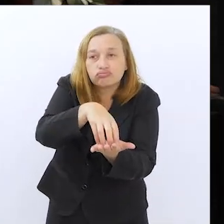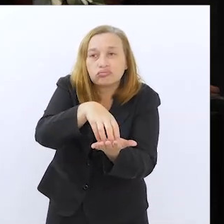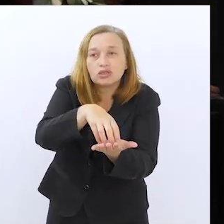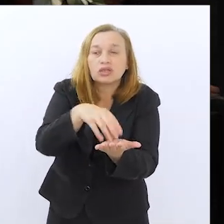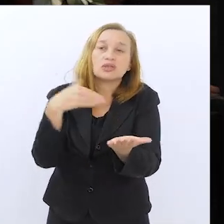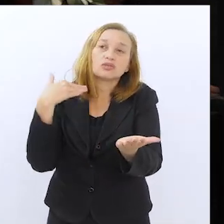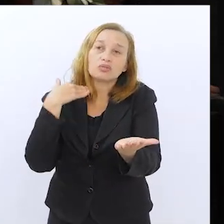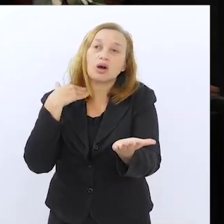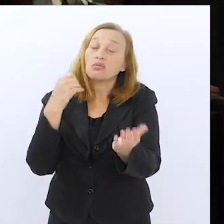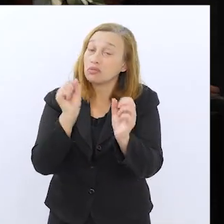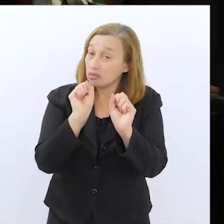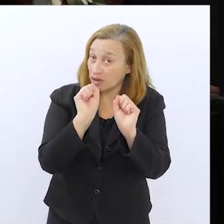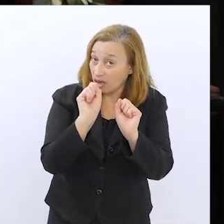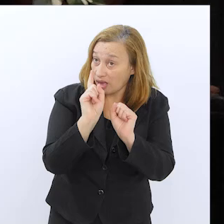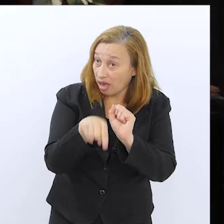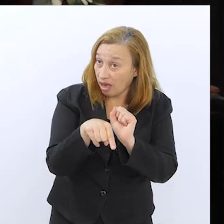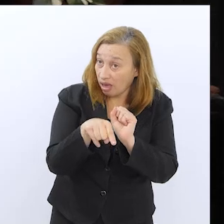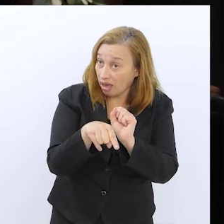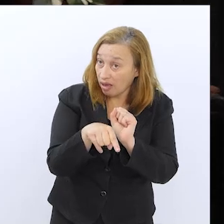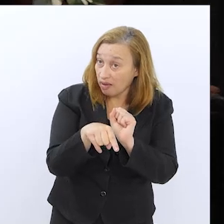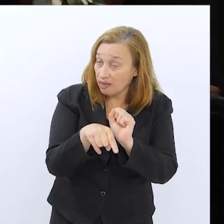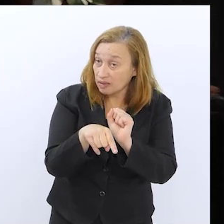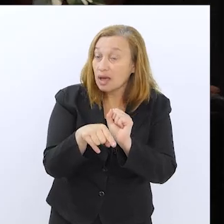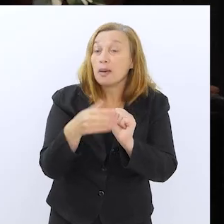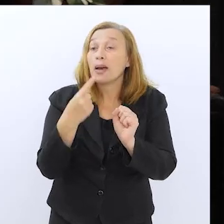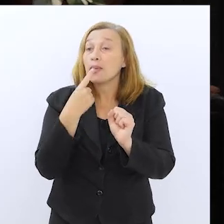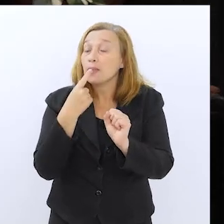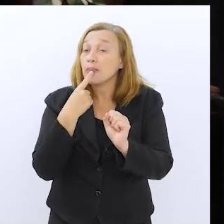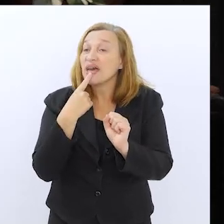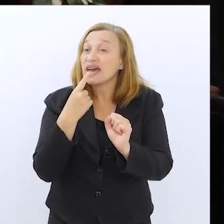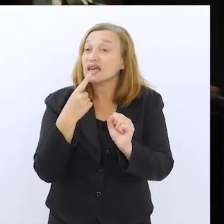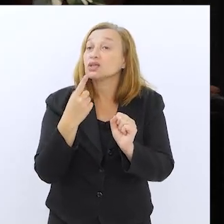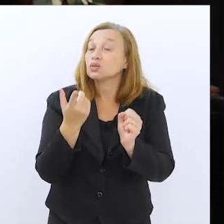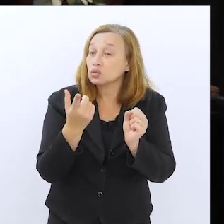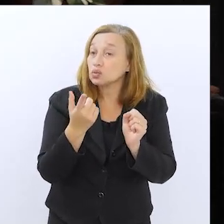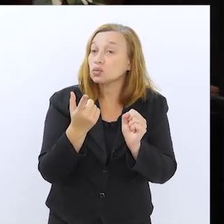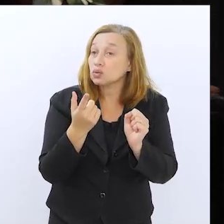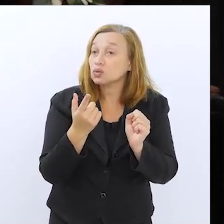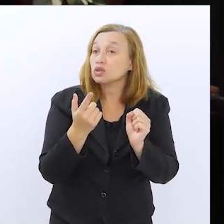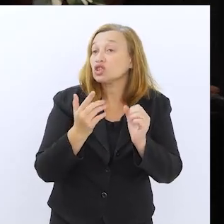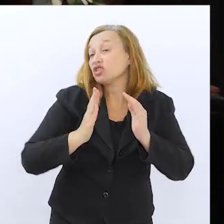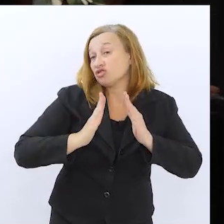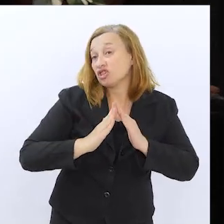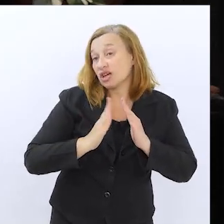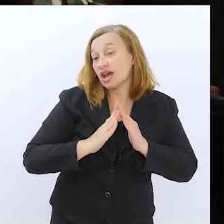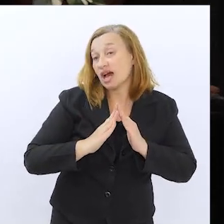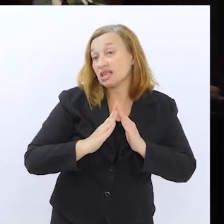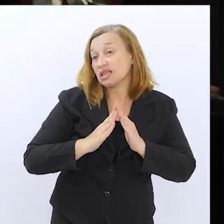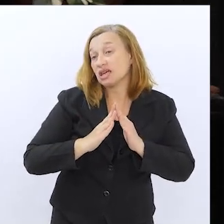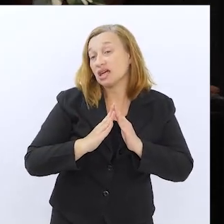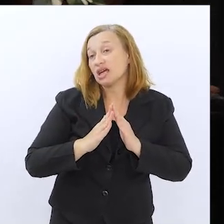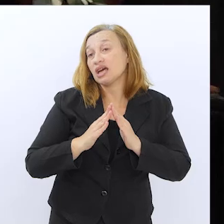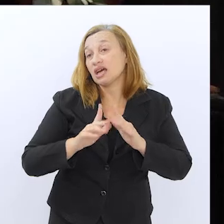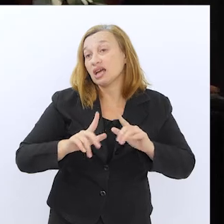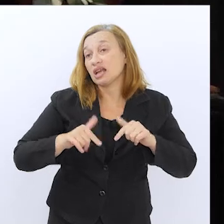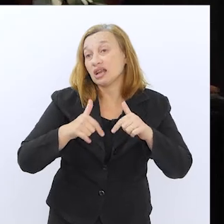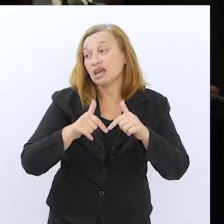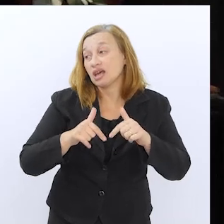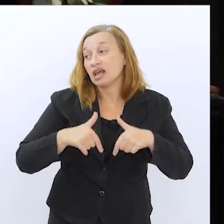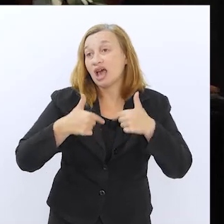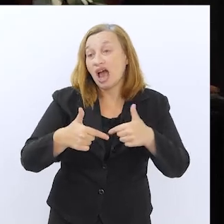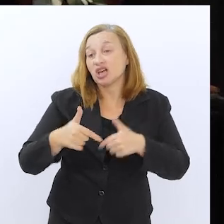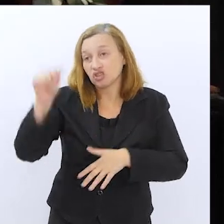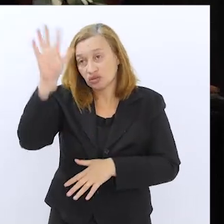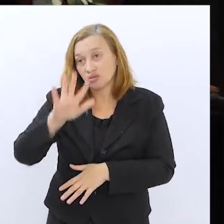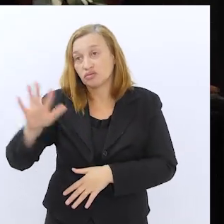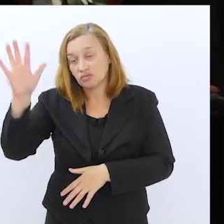de apoio, como a senhora falou, não é? Do Sim, hospital mais próximo que tiver esse tipo de serviço, ele